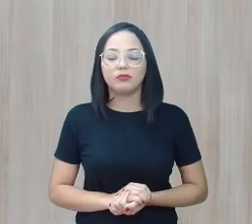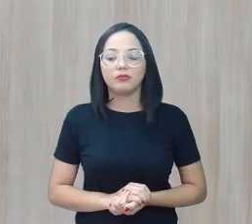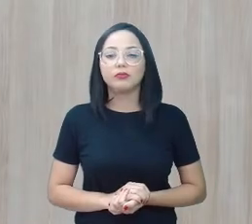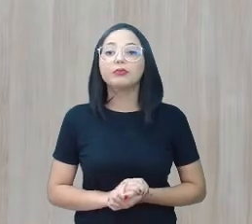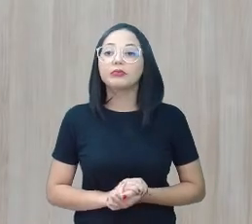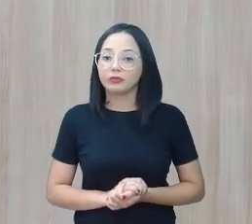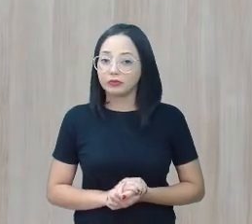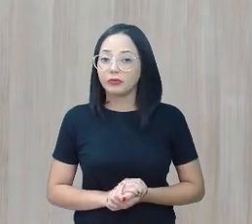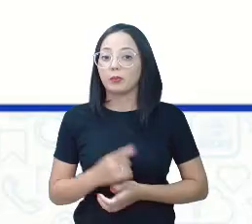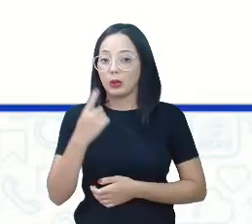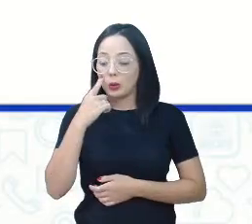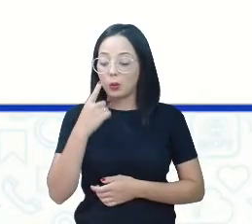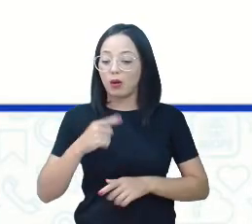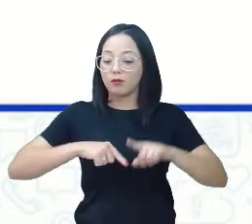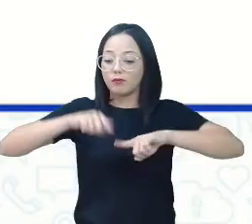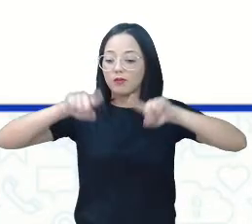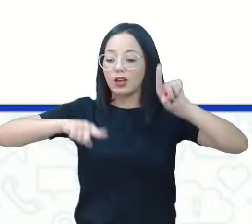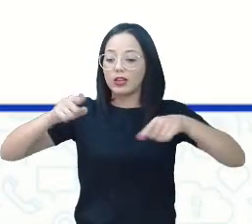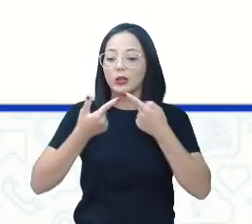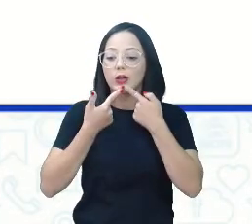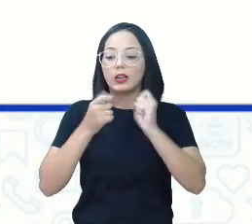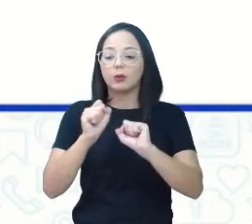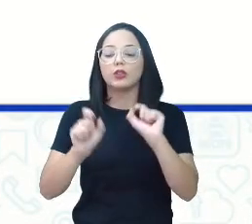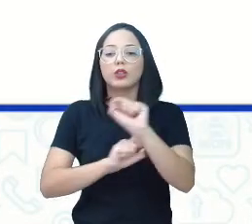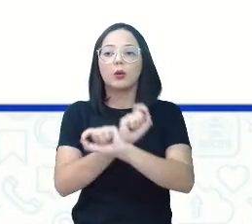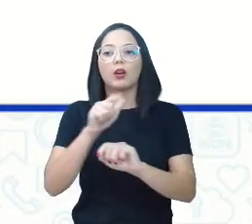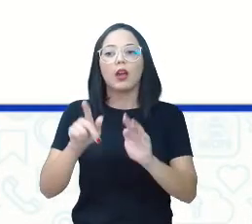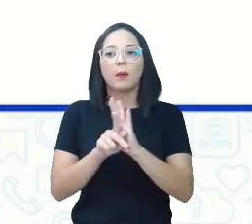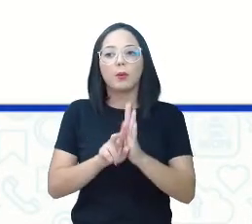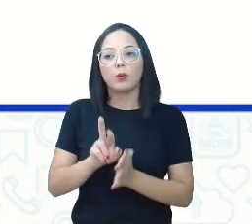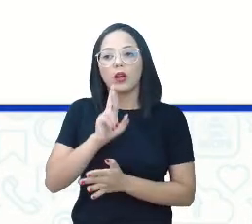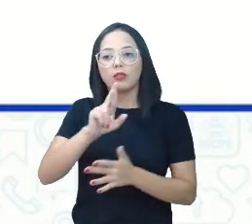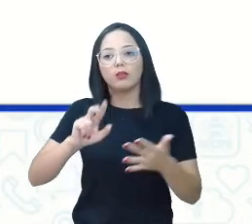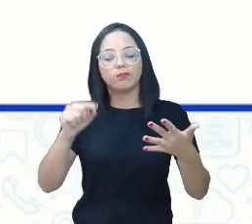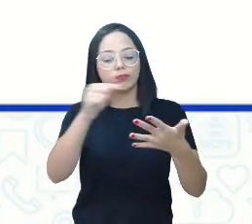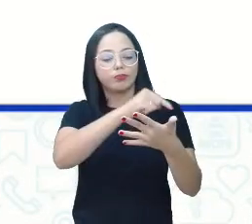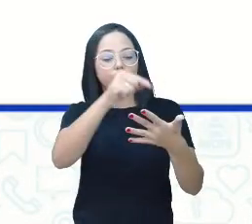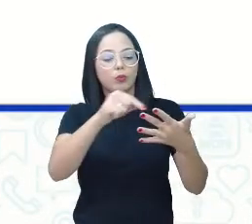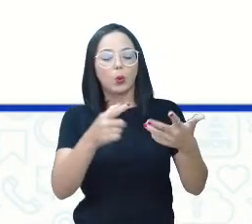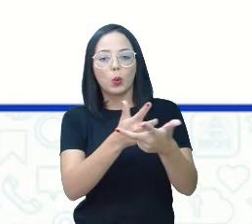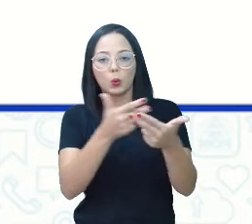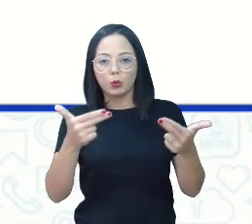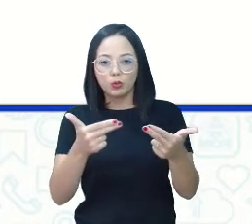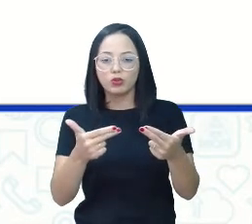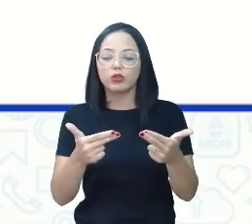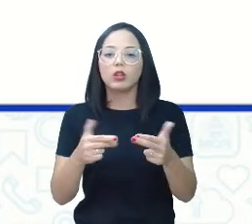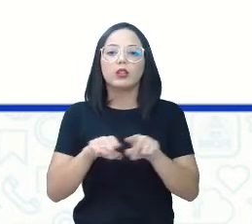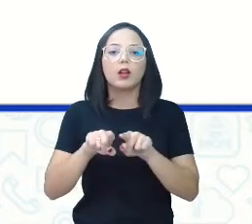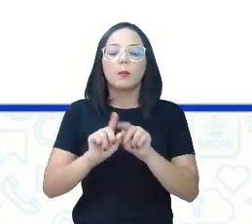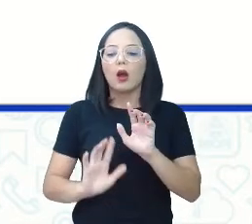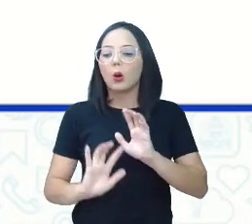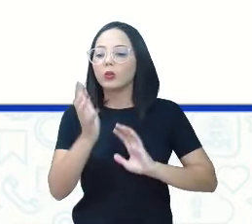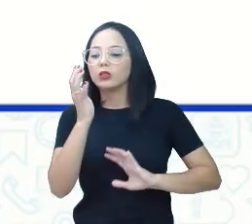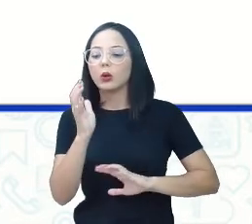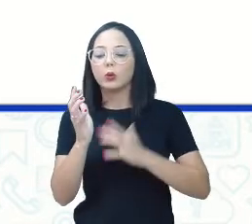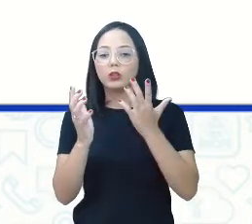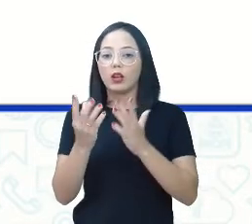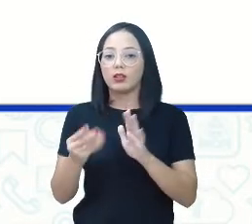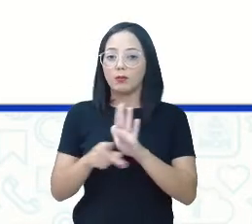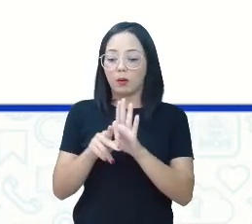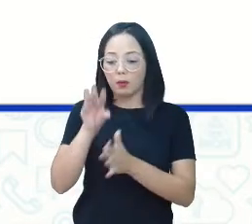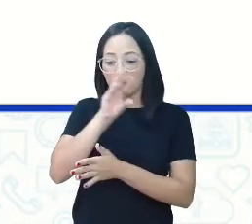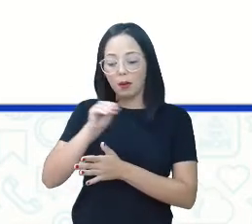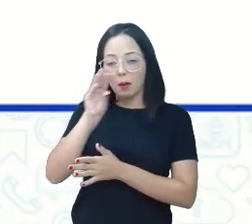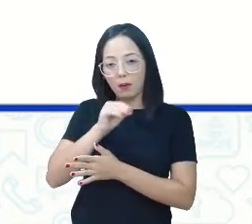Então, variação linguística é o resultado de diversos fatores e acontece tanto na